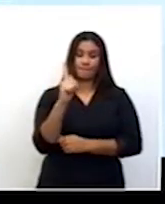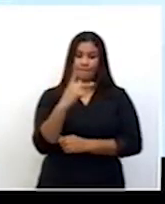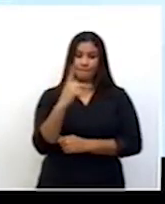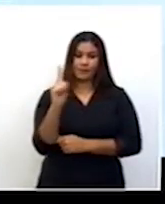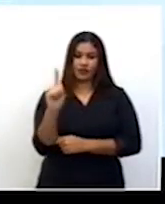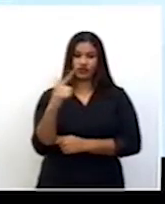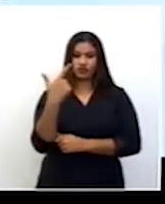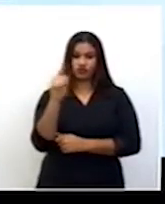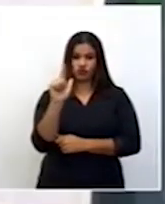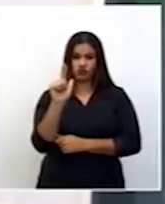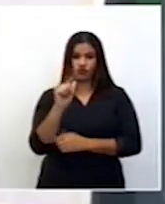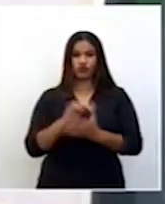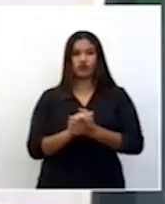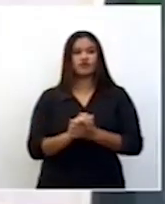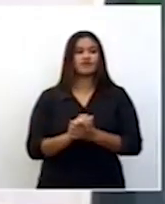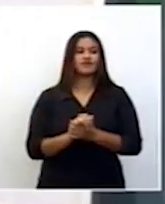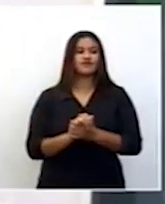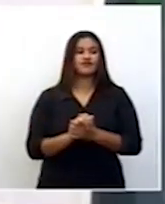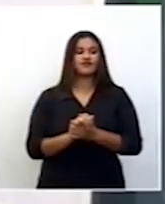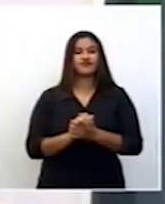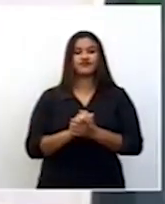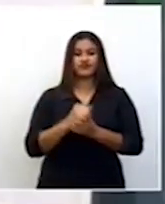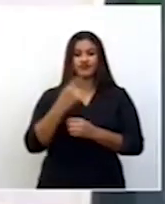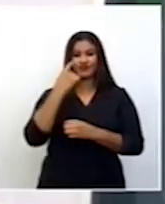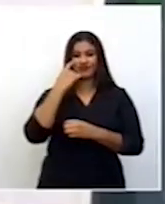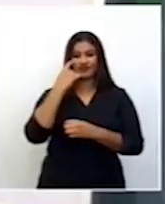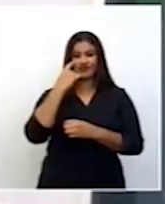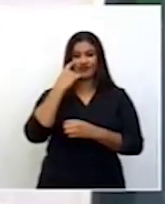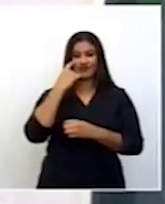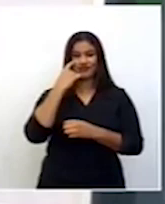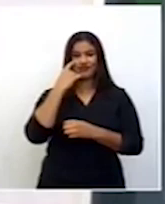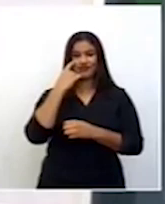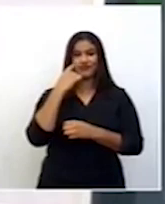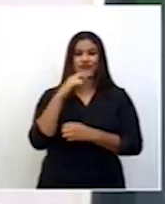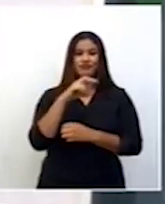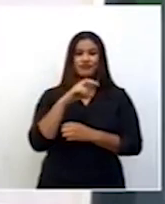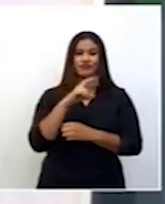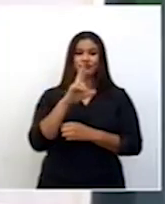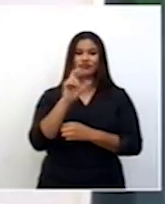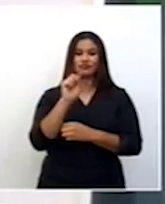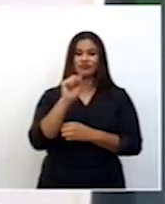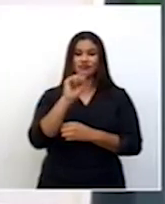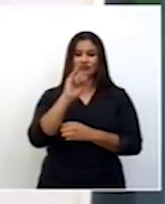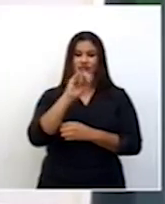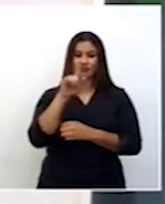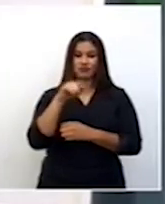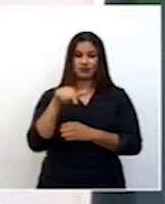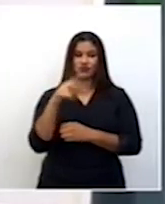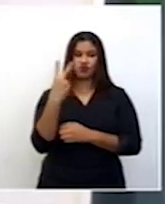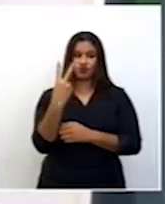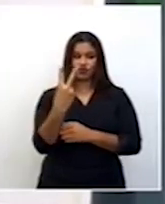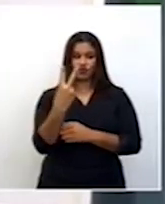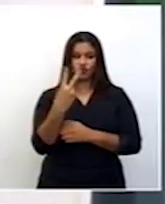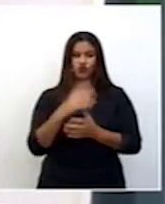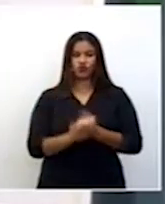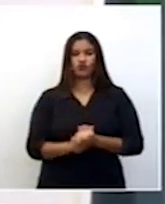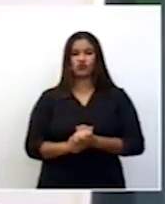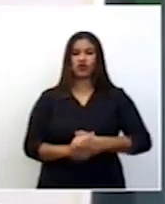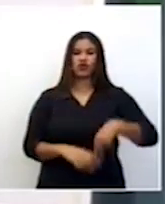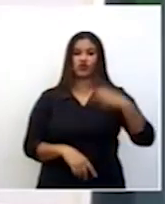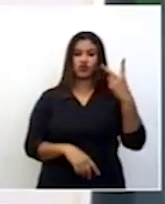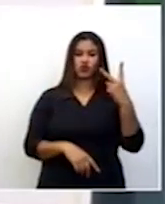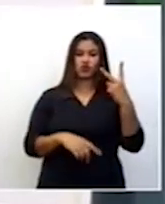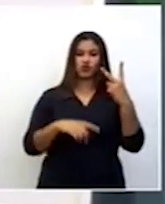seguinte. Raiz de 2 aqui, ó, é o primeiro termo. O segundo termo é 2 raiz de